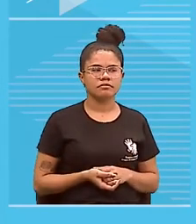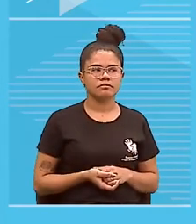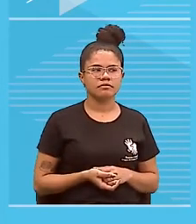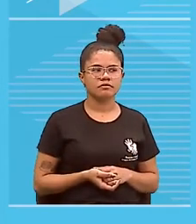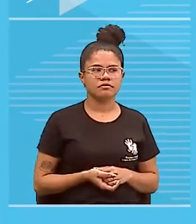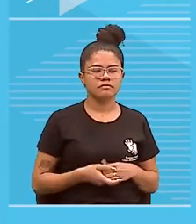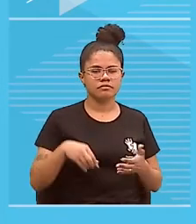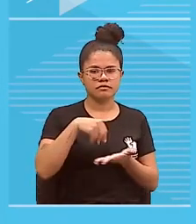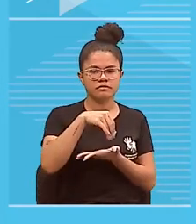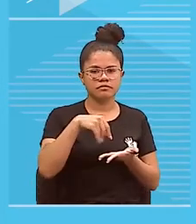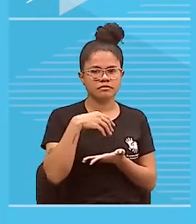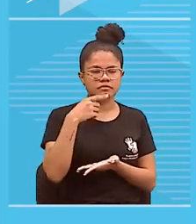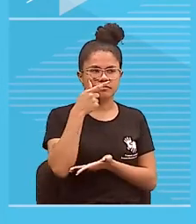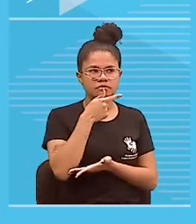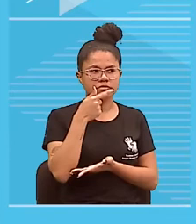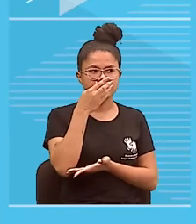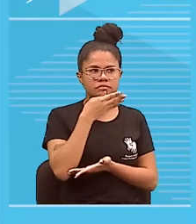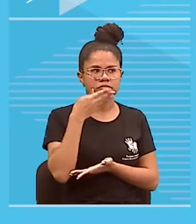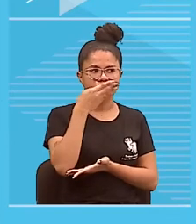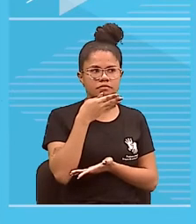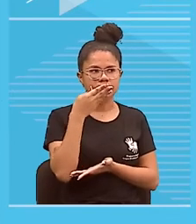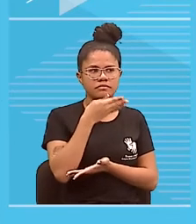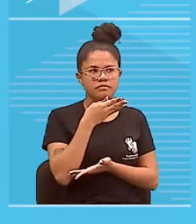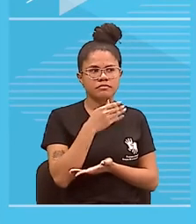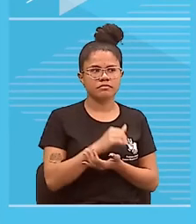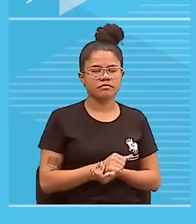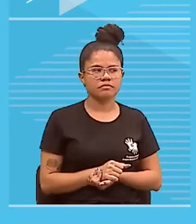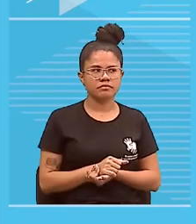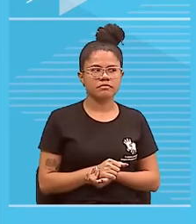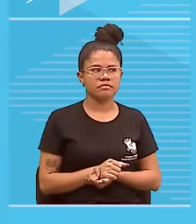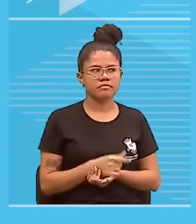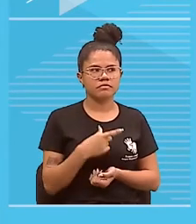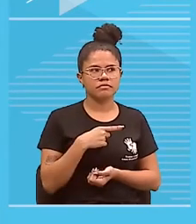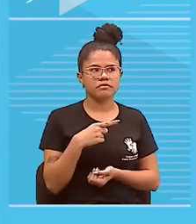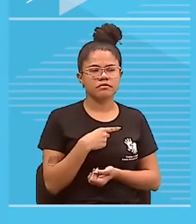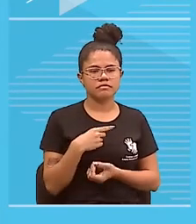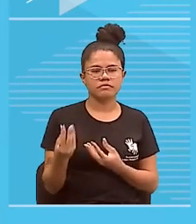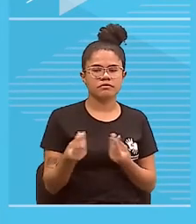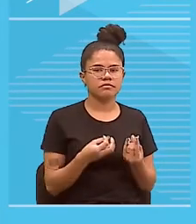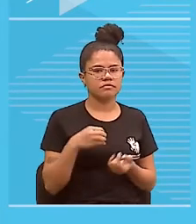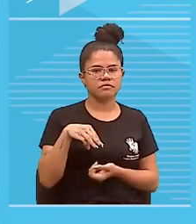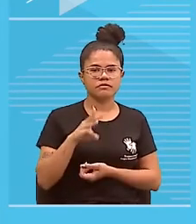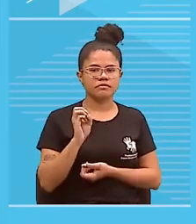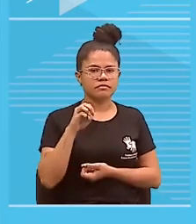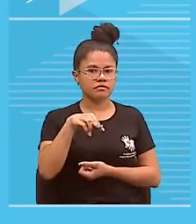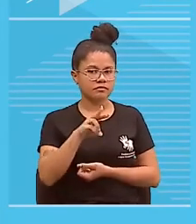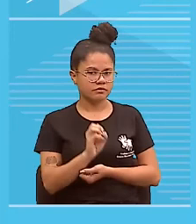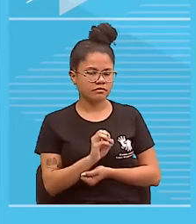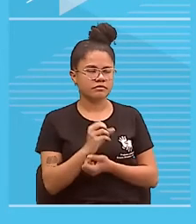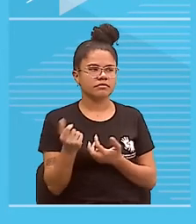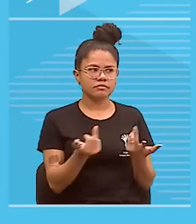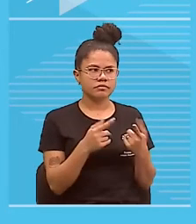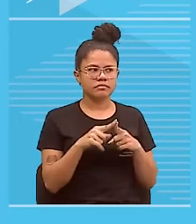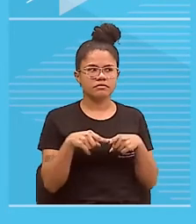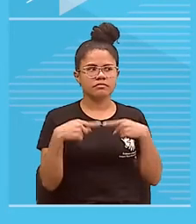amido como glicogênio porque eles são formados pelas mesmas unidades de monossacarídeos mesma coisa